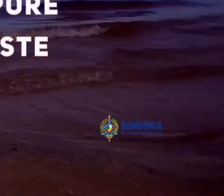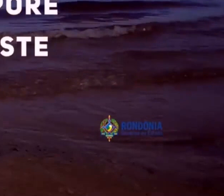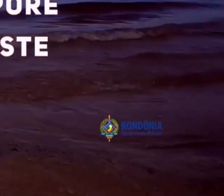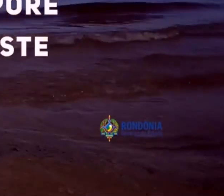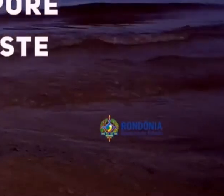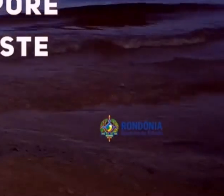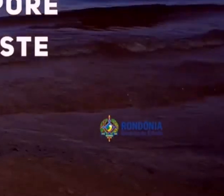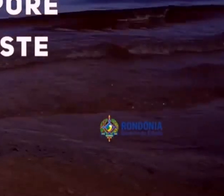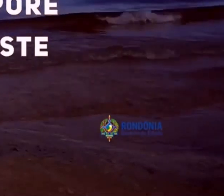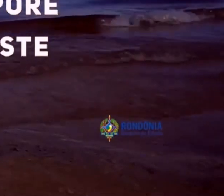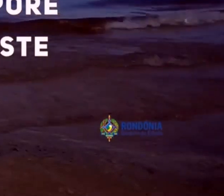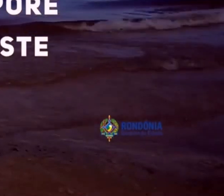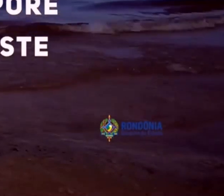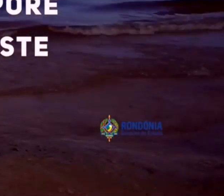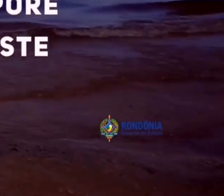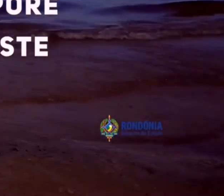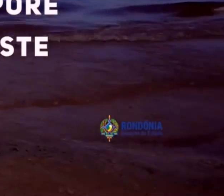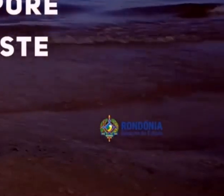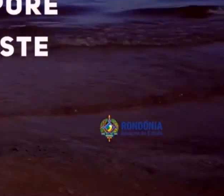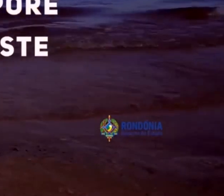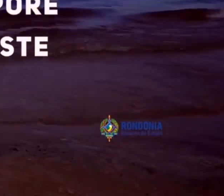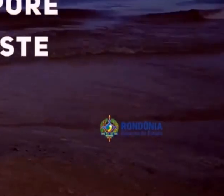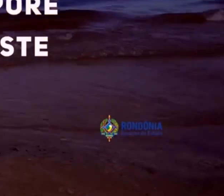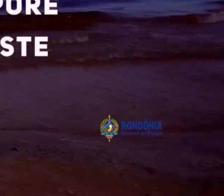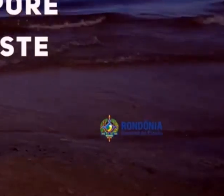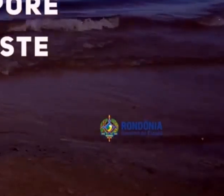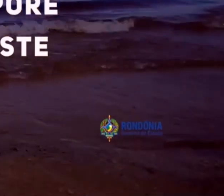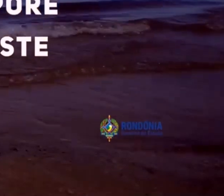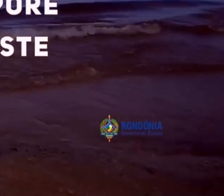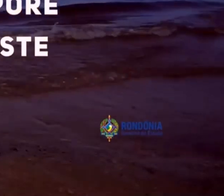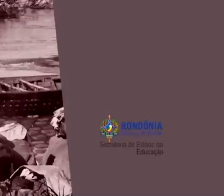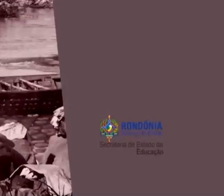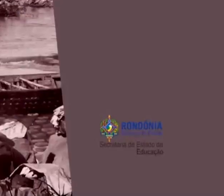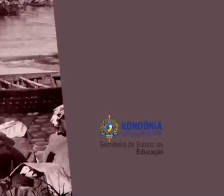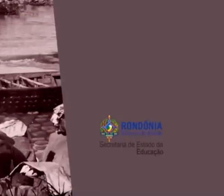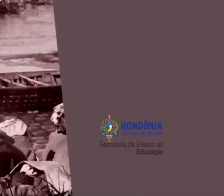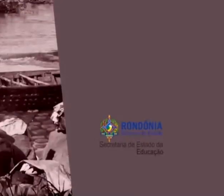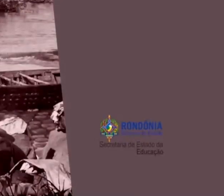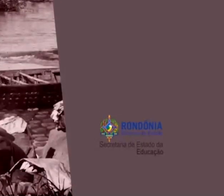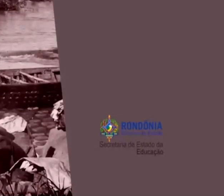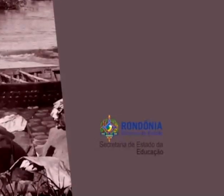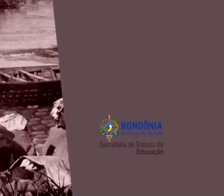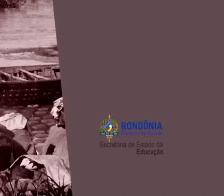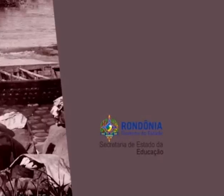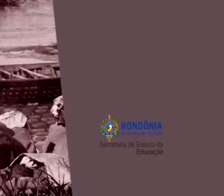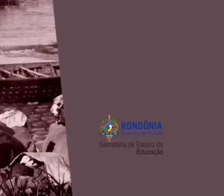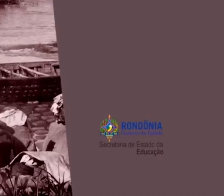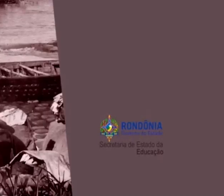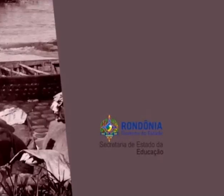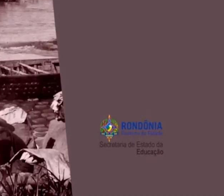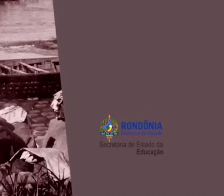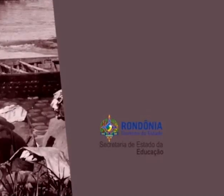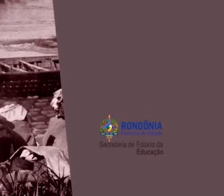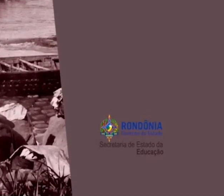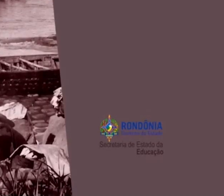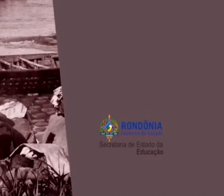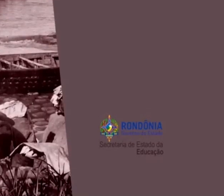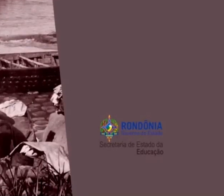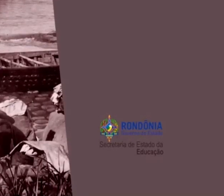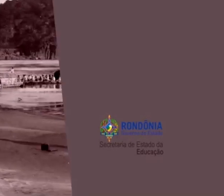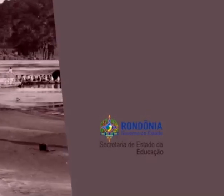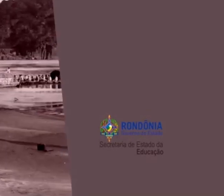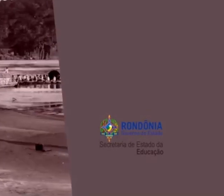do Oeste, Corumbiara, Cerejeiras e Cabixi. Os primeiros contatos com os europeus com o Rio